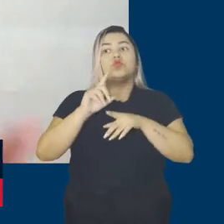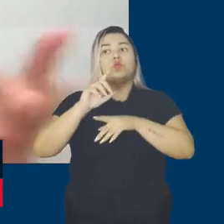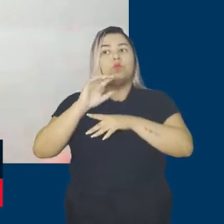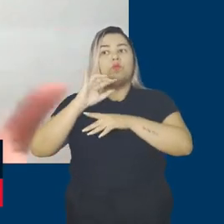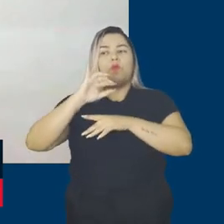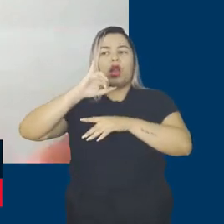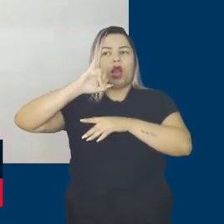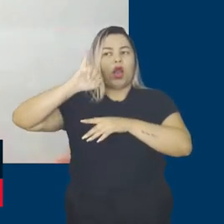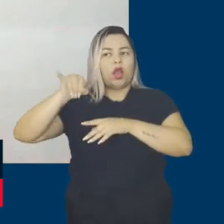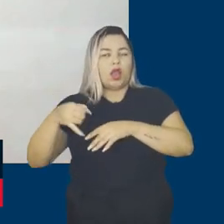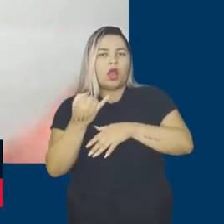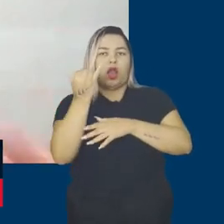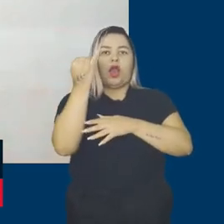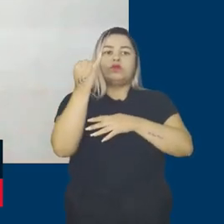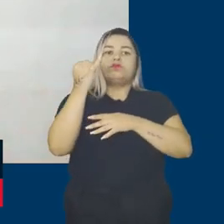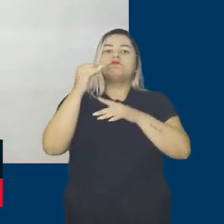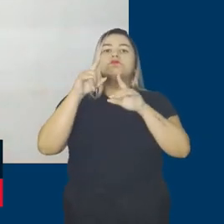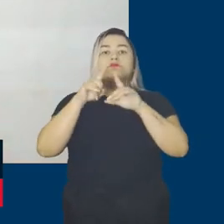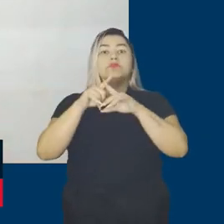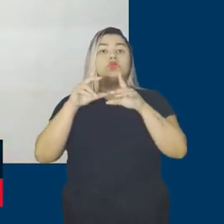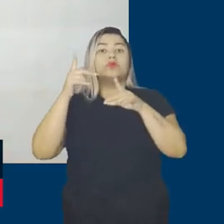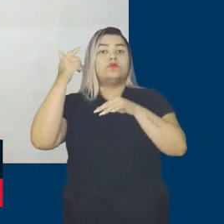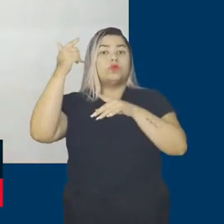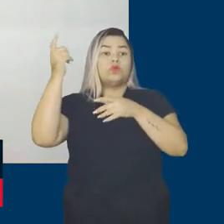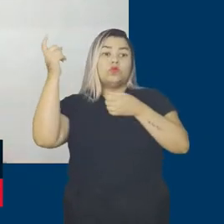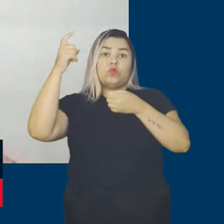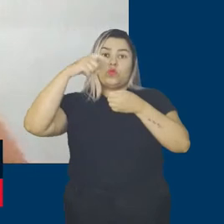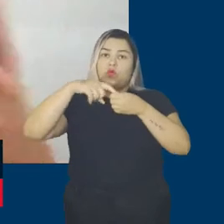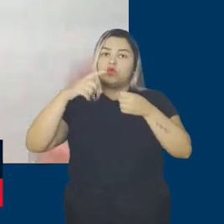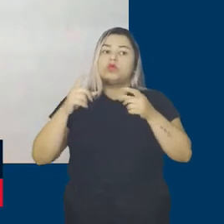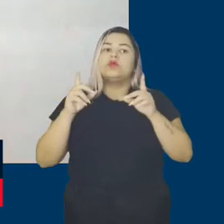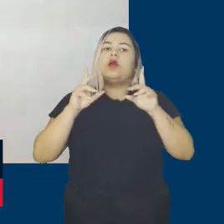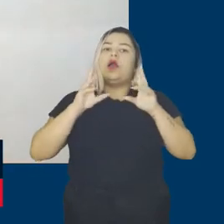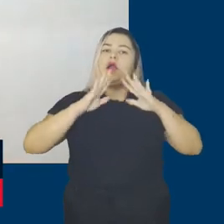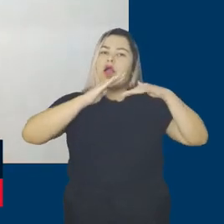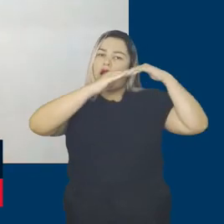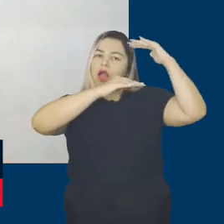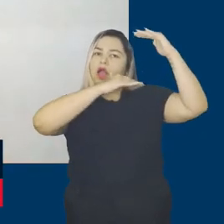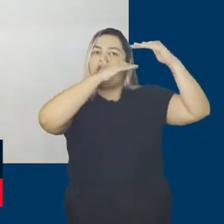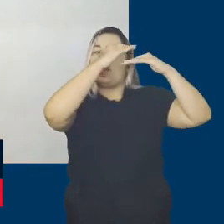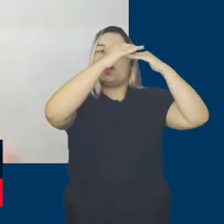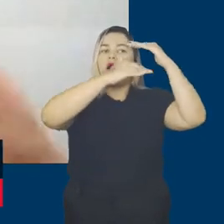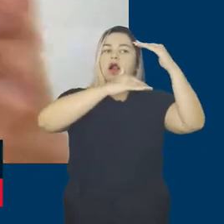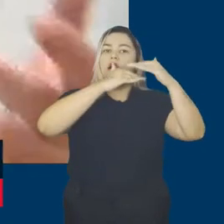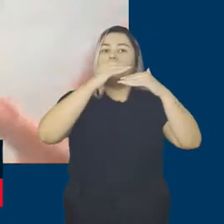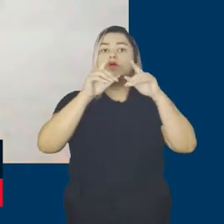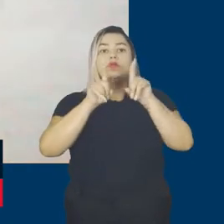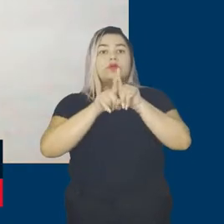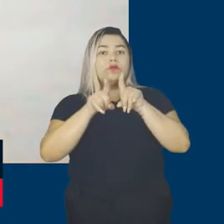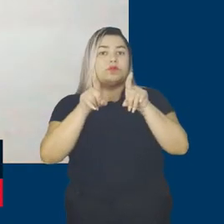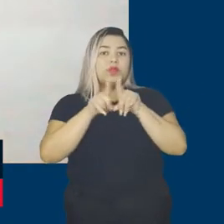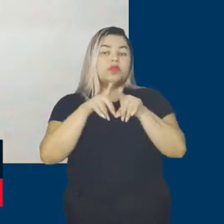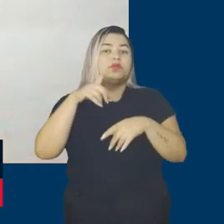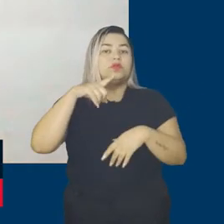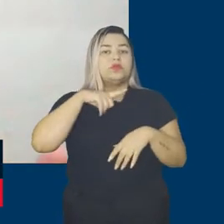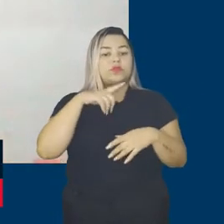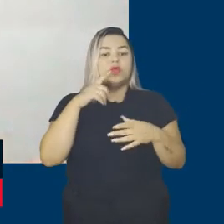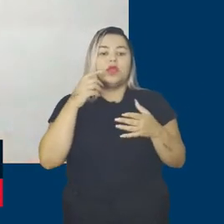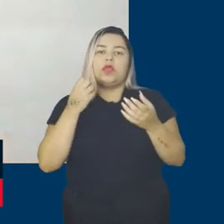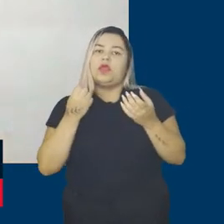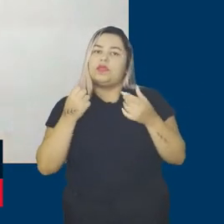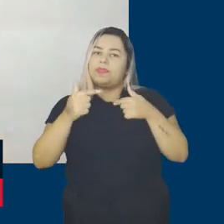que permita que o país volte a crescer, né? Que a indústria possa ser retomada, que volte a ter